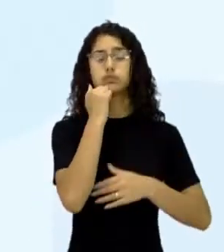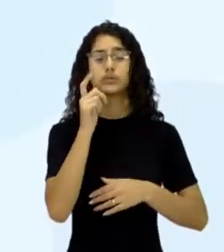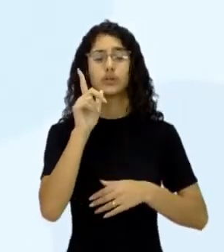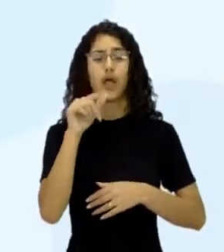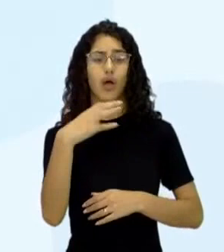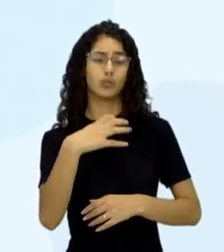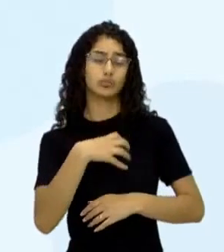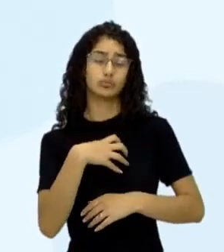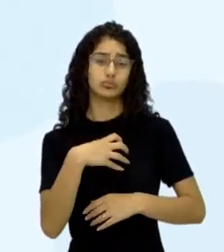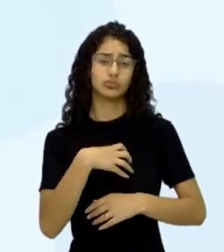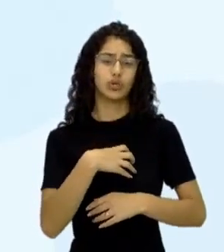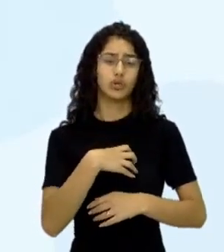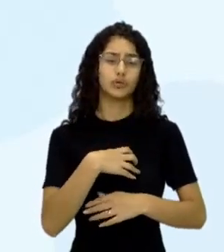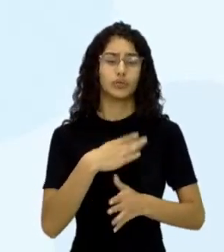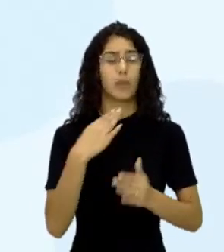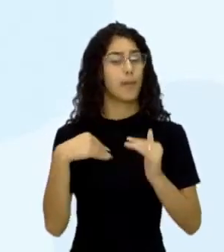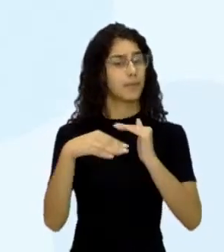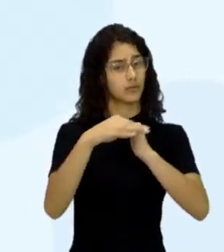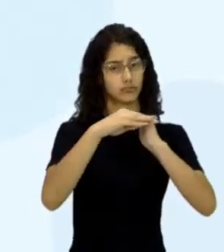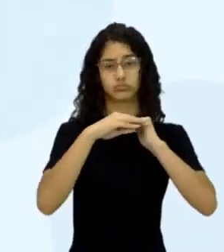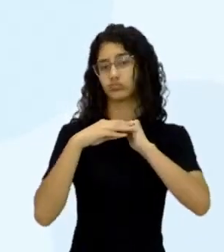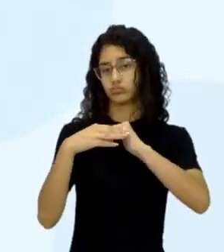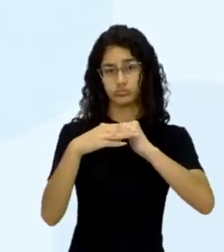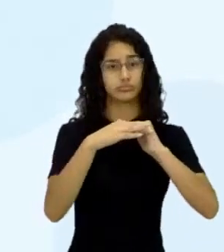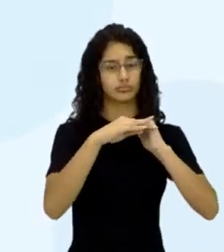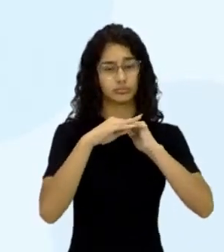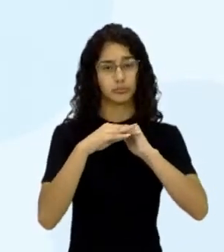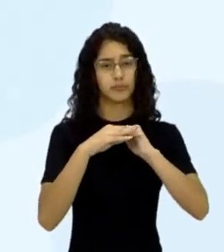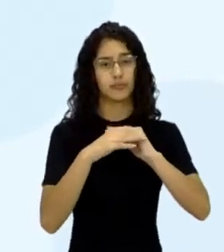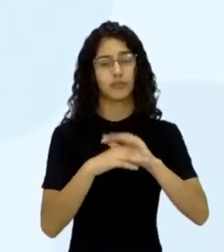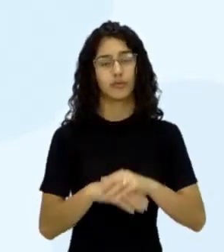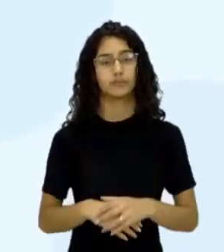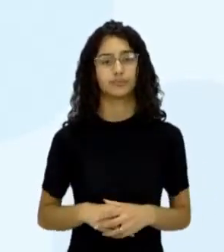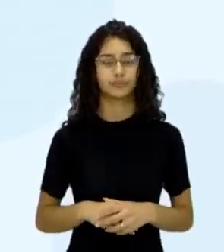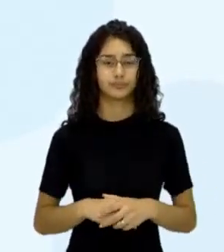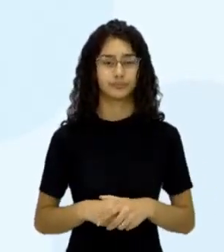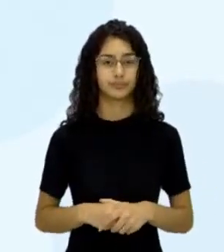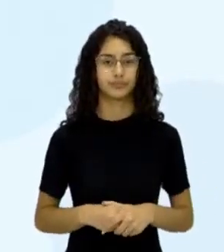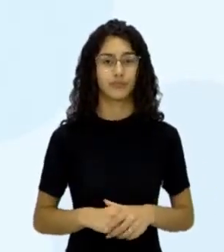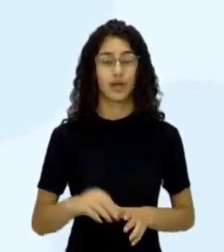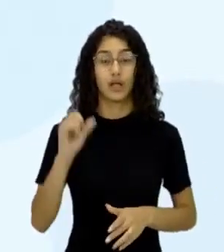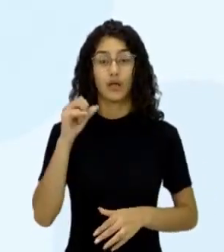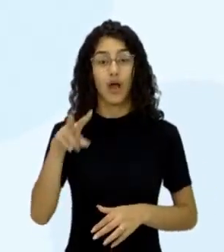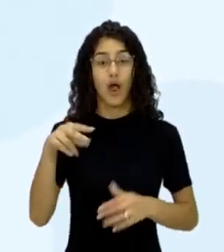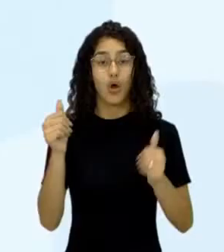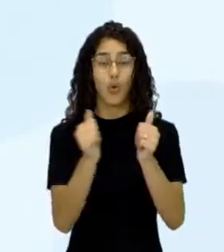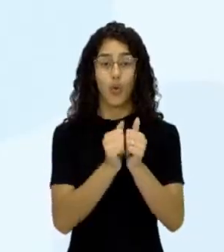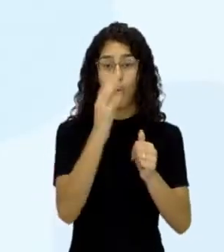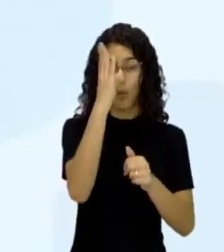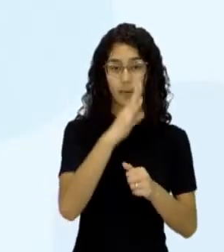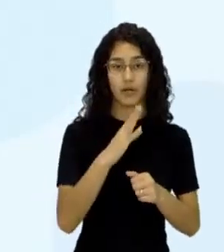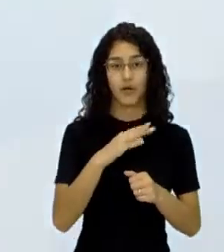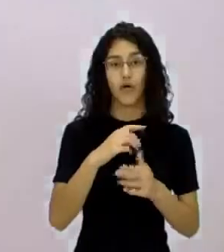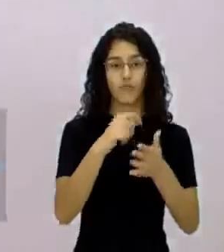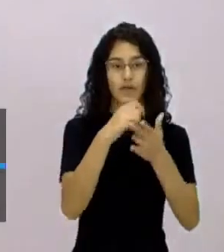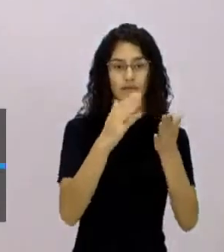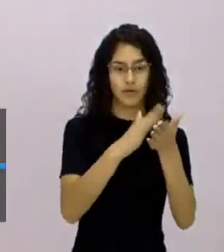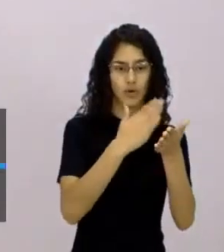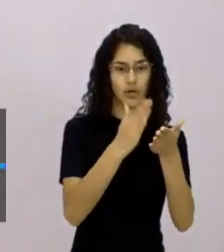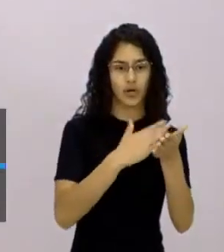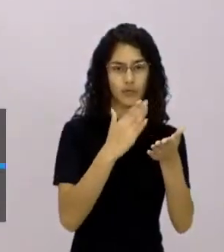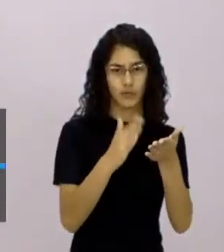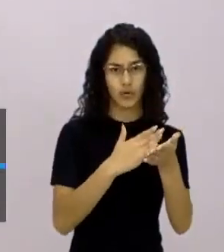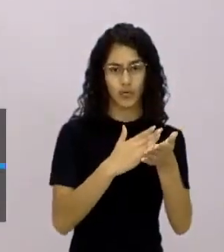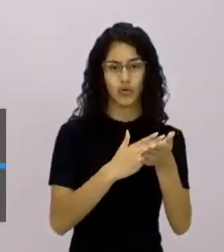uma maneira padronizada. Padronizada eu quero dizer assim, ó. Se você que está aqui no Brasil vai escrever um livro, você